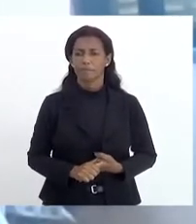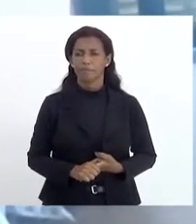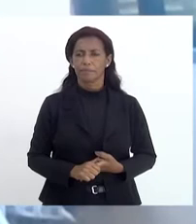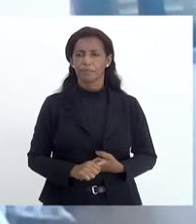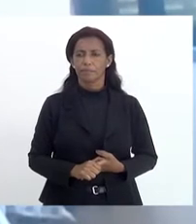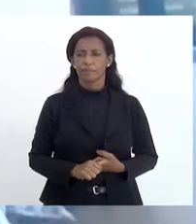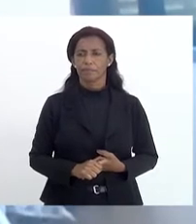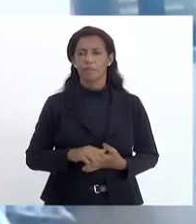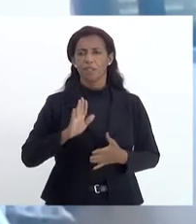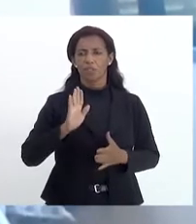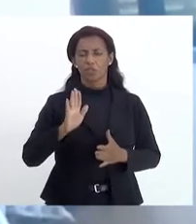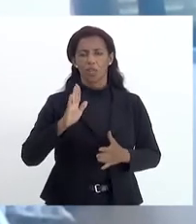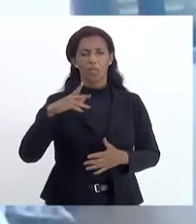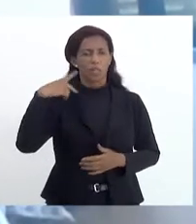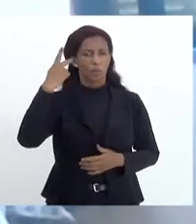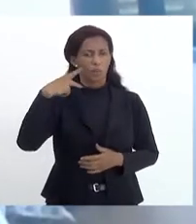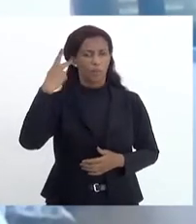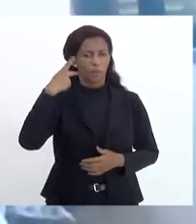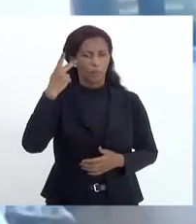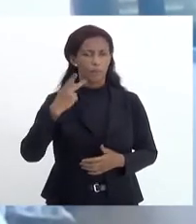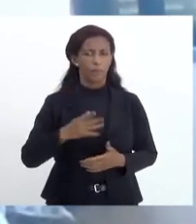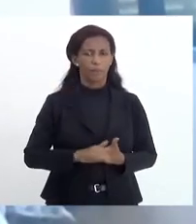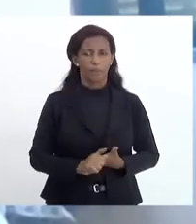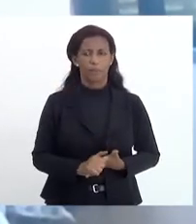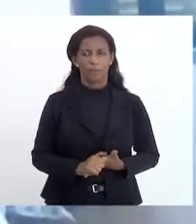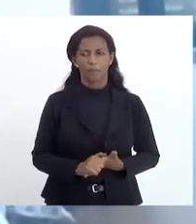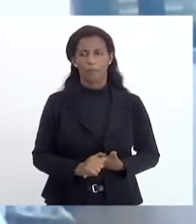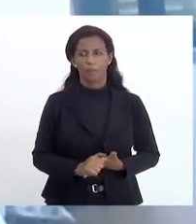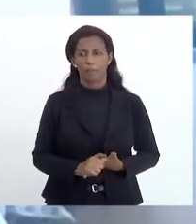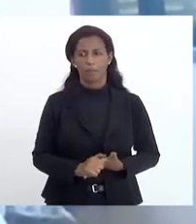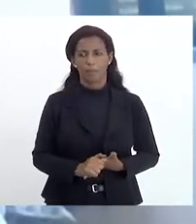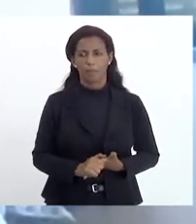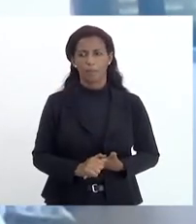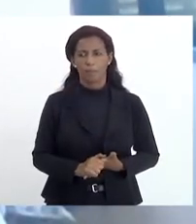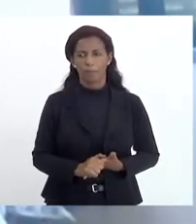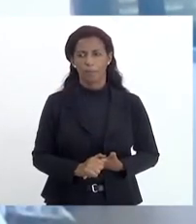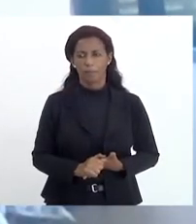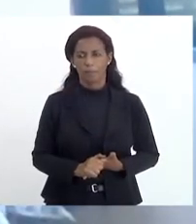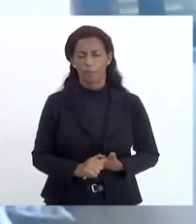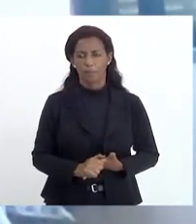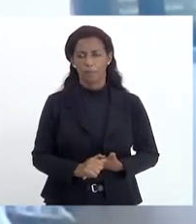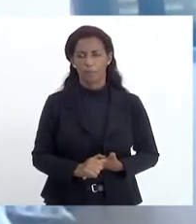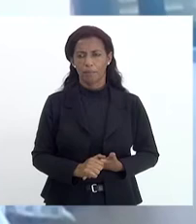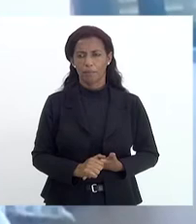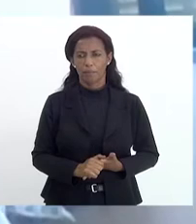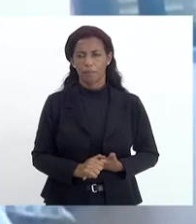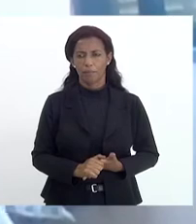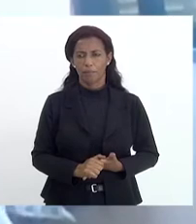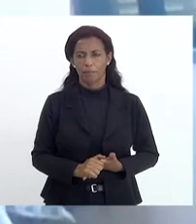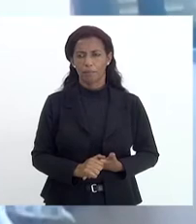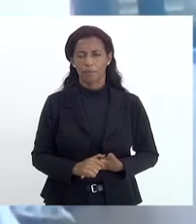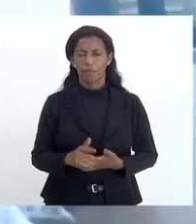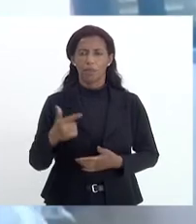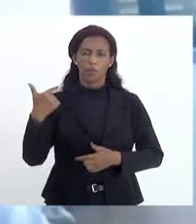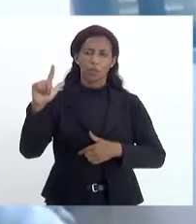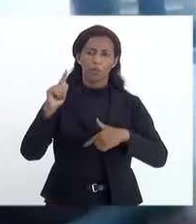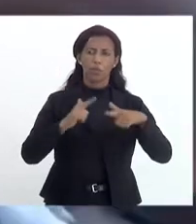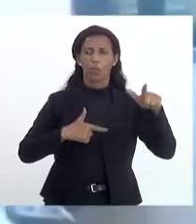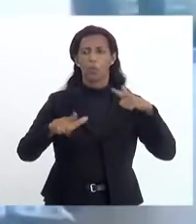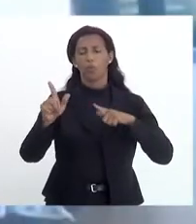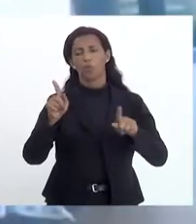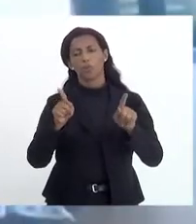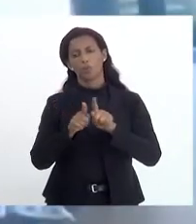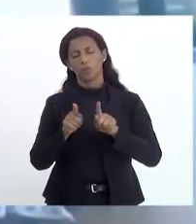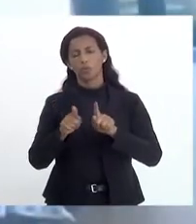já completamente contestadas, que está lutando, o município deve ter a mão, e em outras, cujo